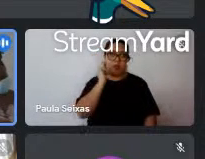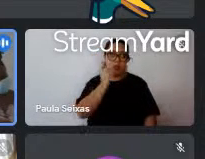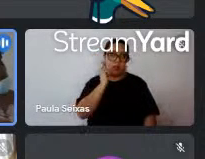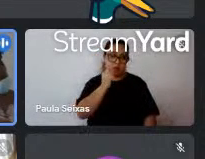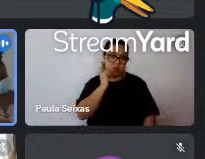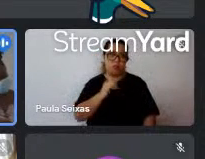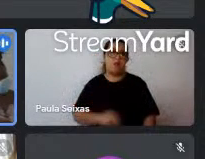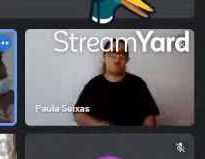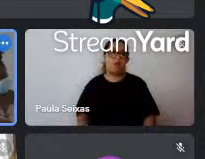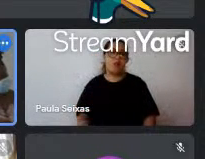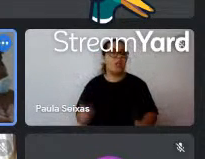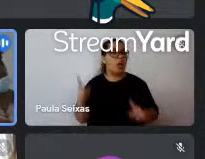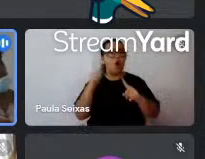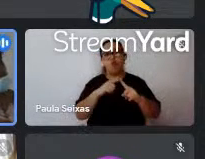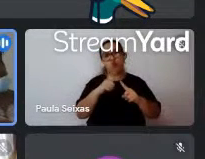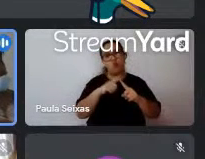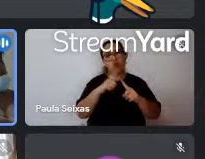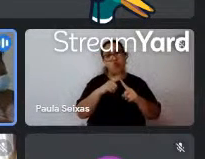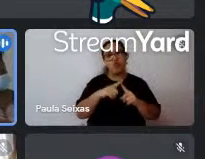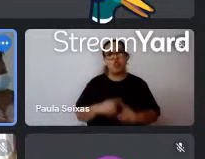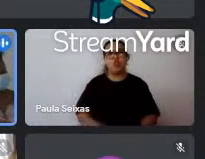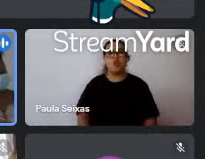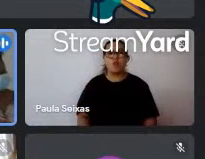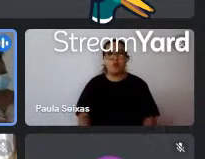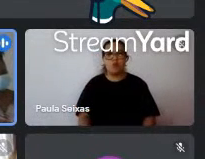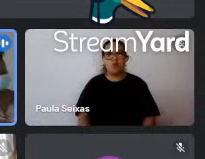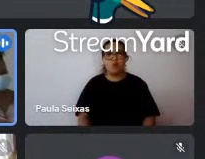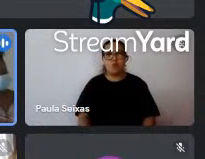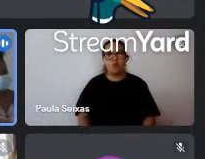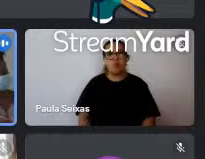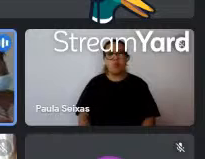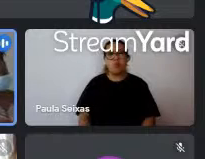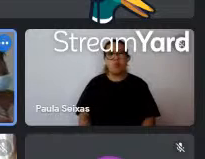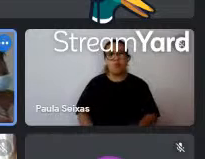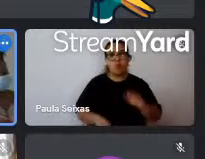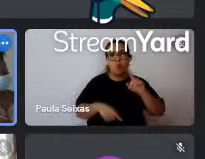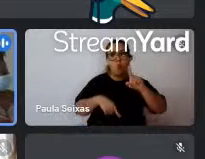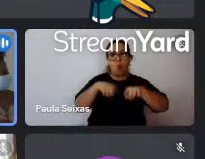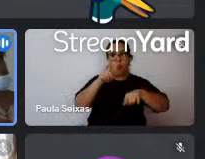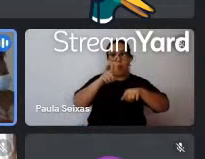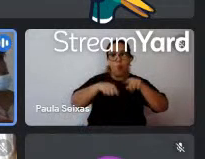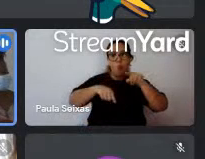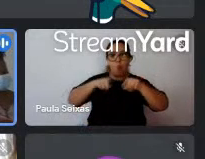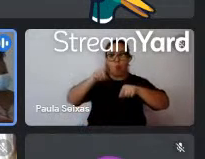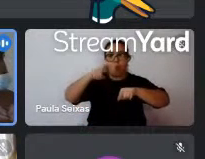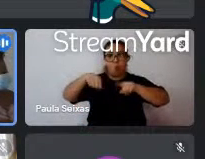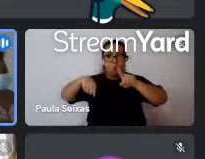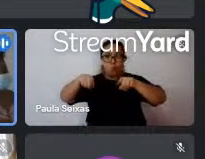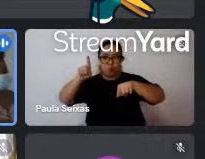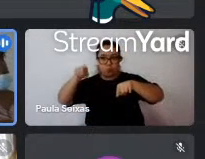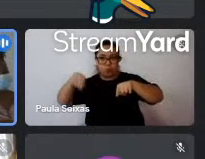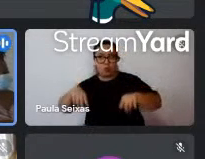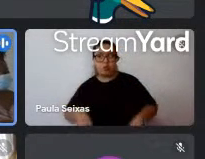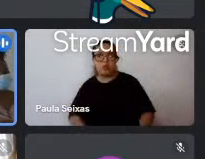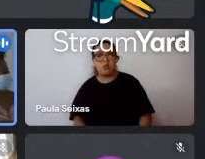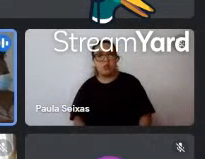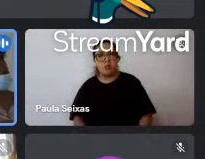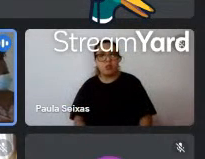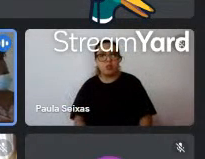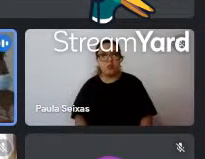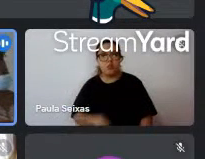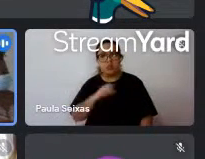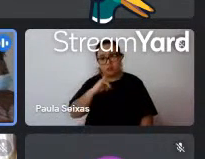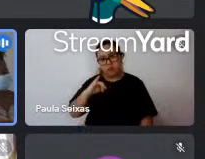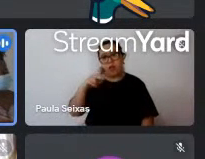discurso direto ou indireto, o nível sintático, o que significa esse nível sintático? Se essa cláusula está independente, é